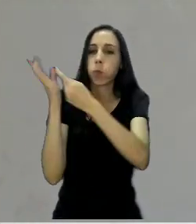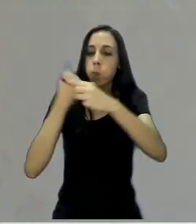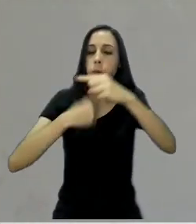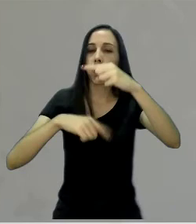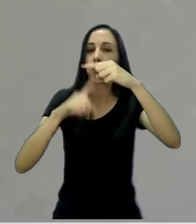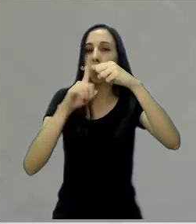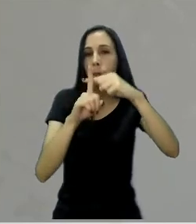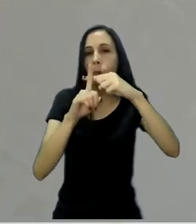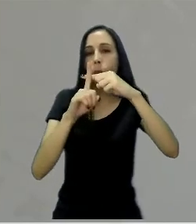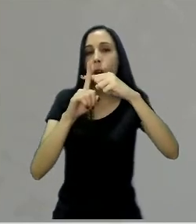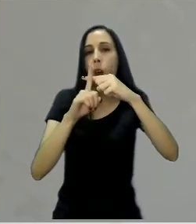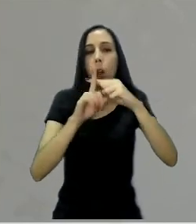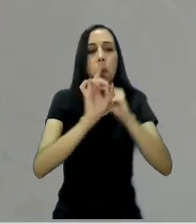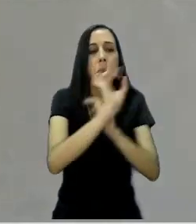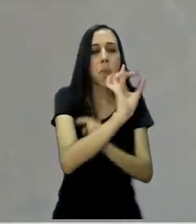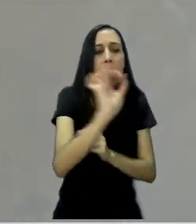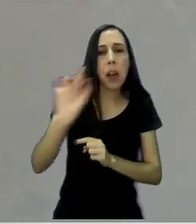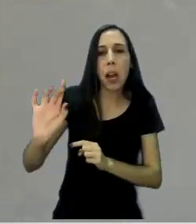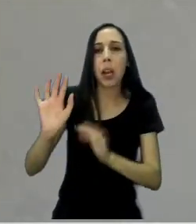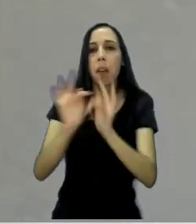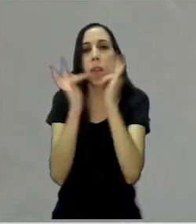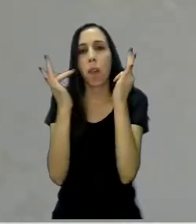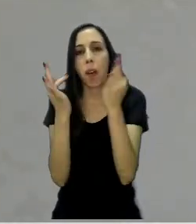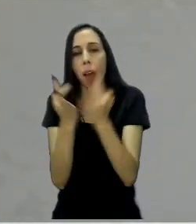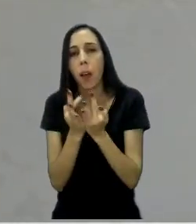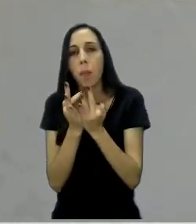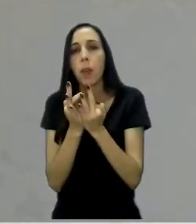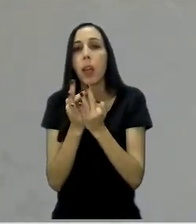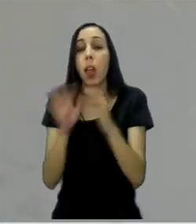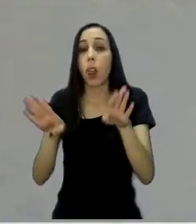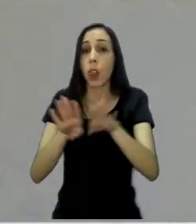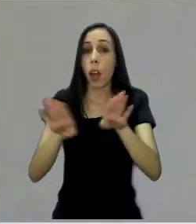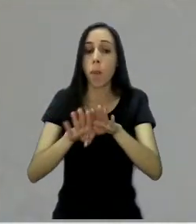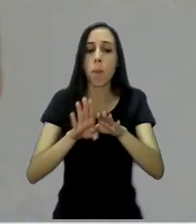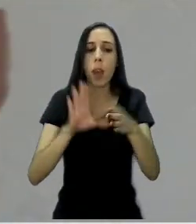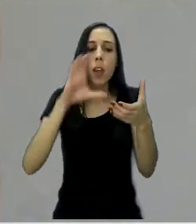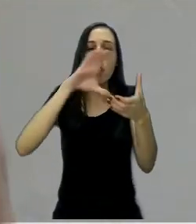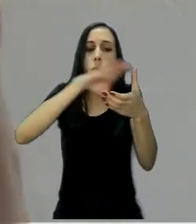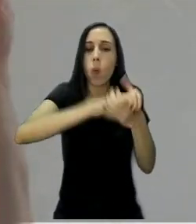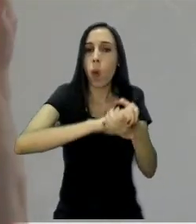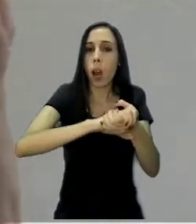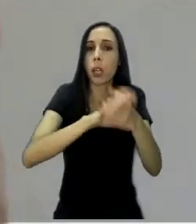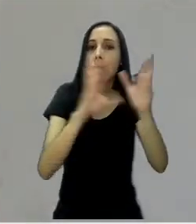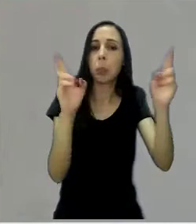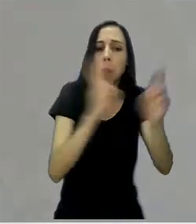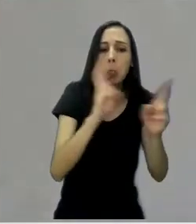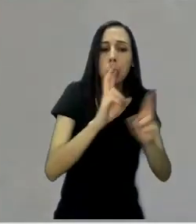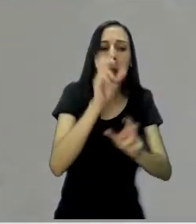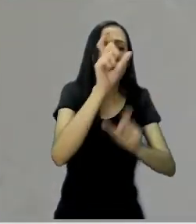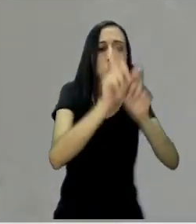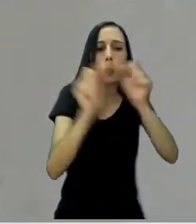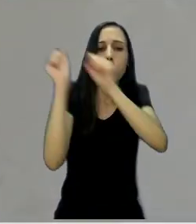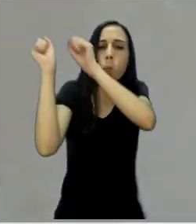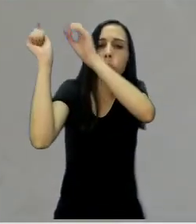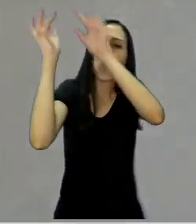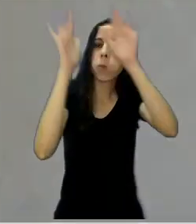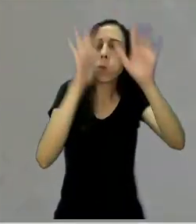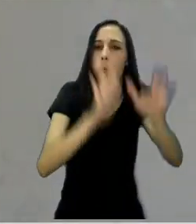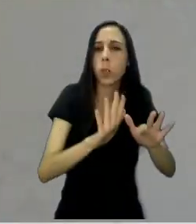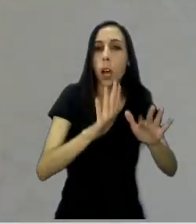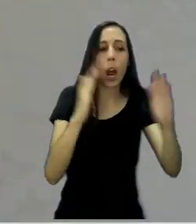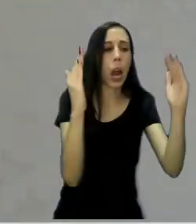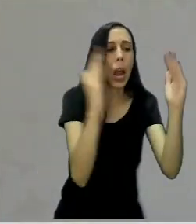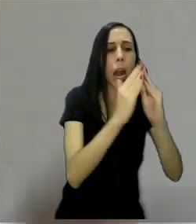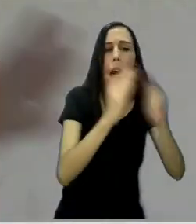na cruz por nós e por nossas famílias. Clamamos o sangue de Jesus sobre os casamentos e